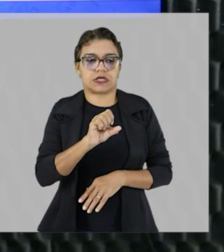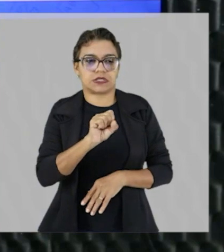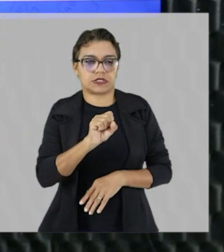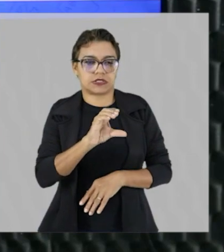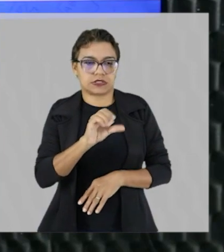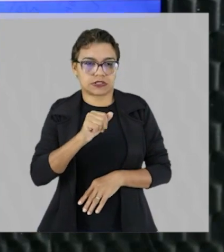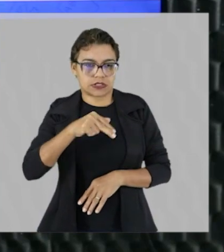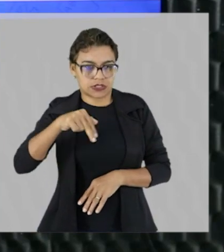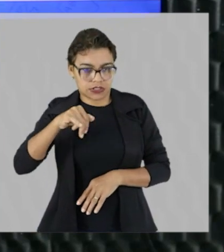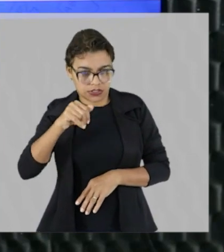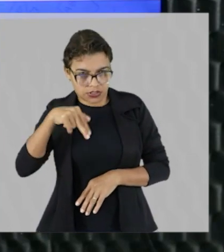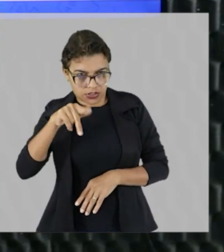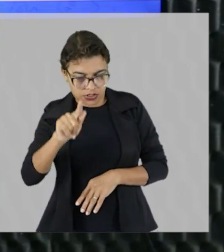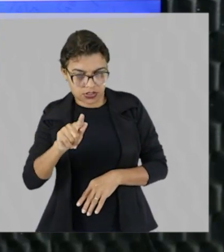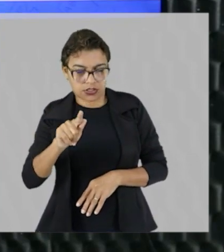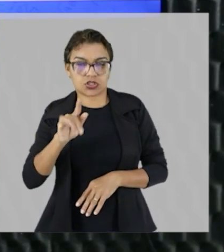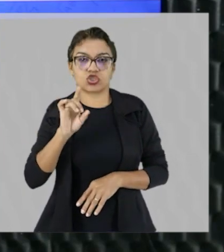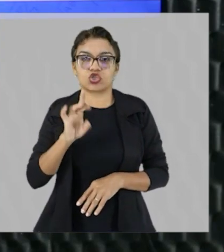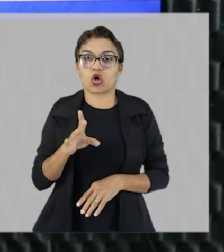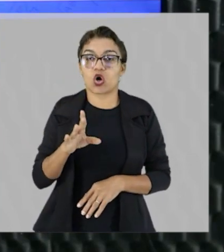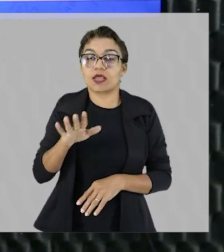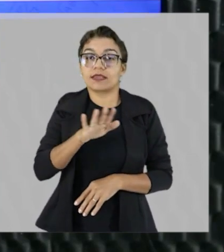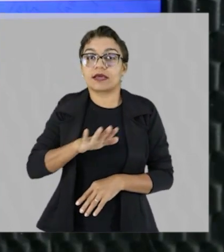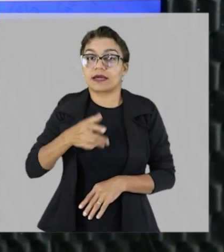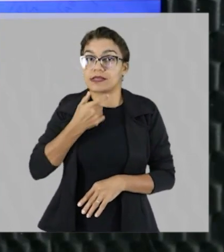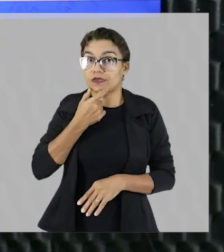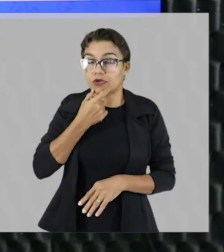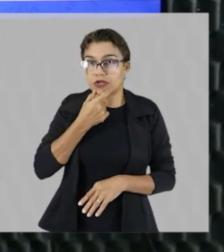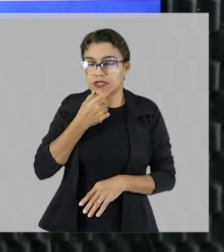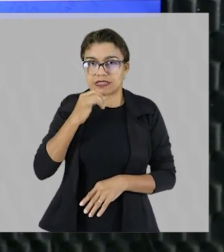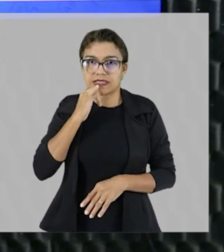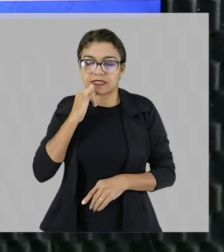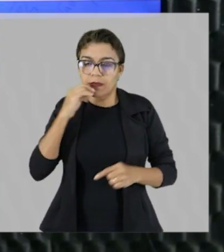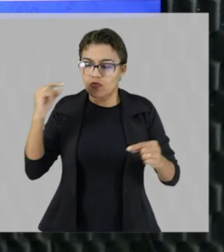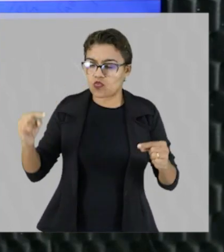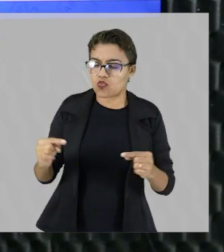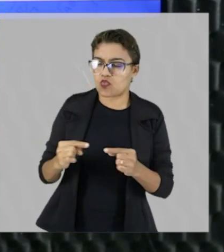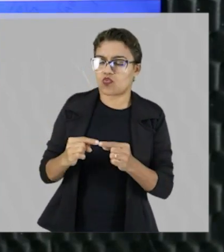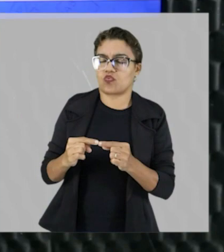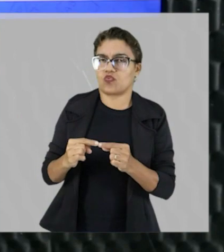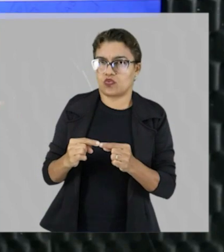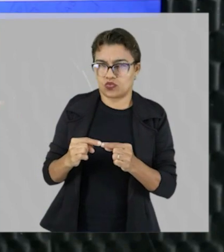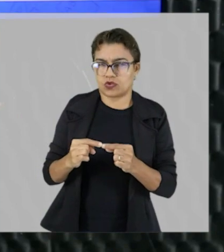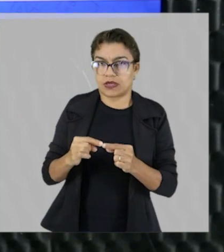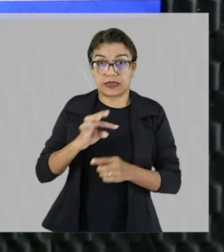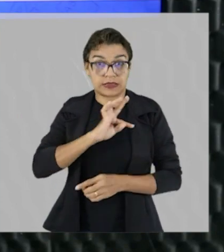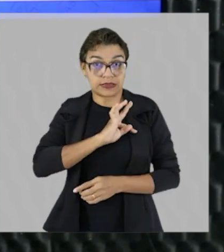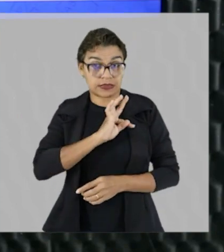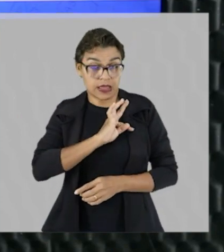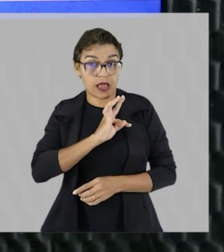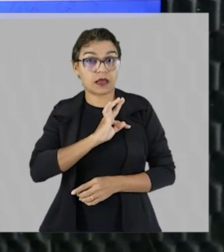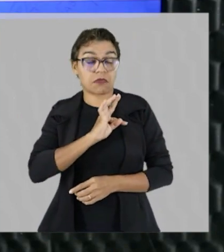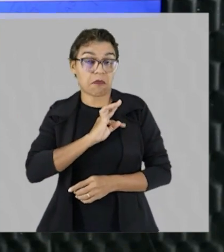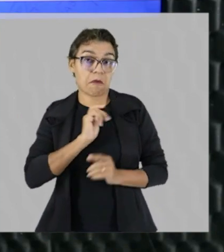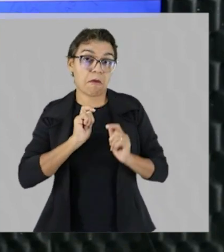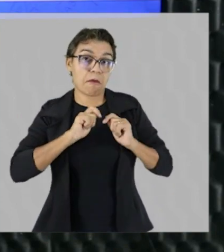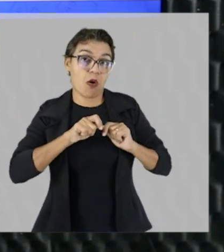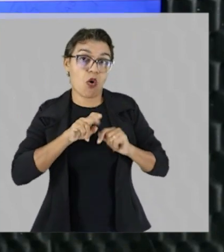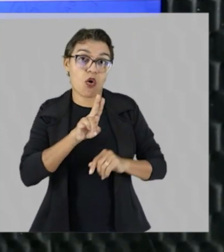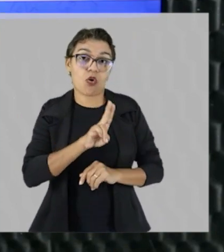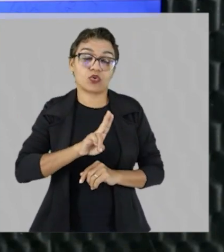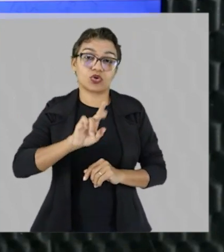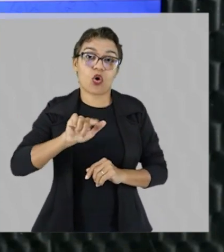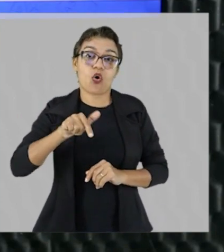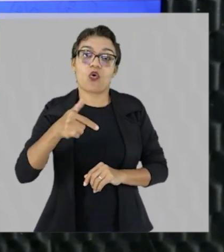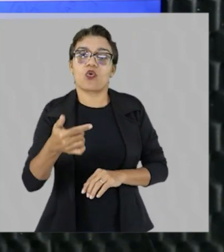do inglês. Não se associa a que essas mesmas técnicas podem ser utilizadas